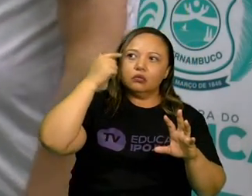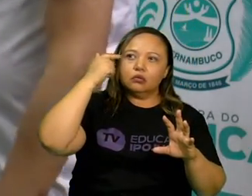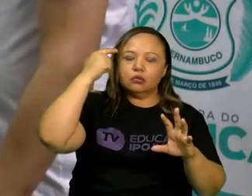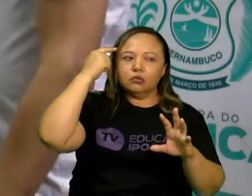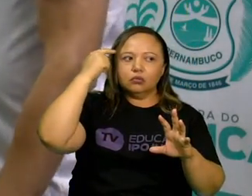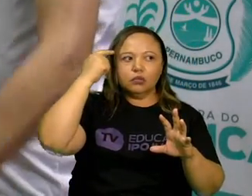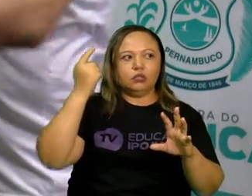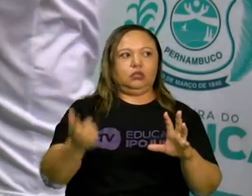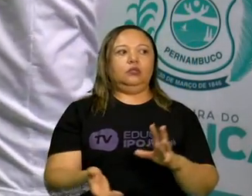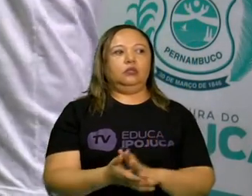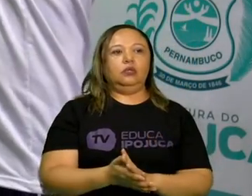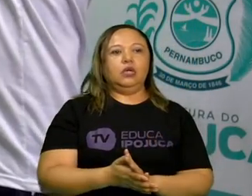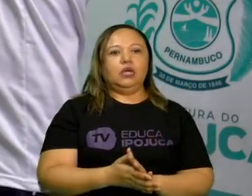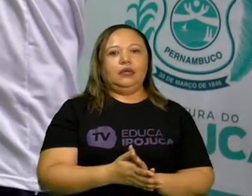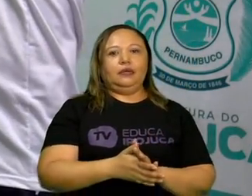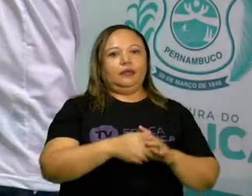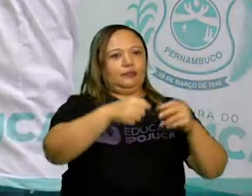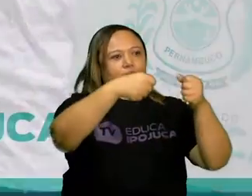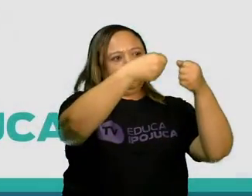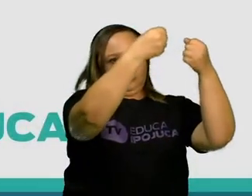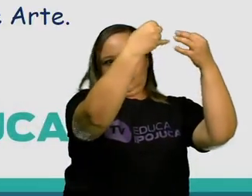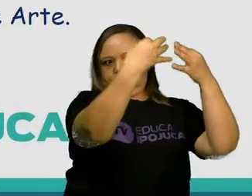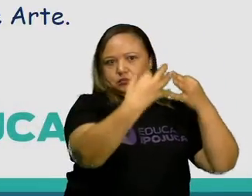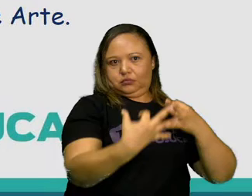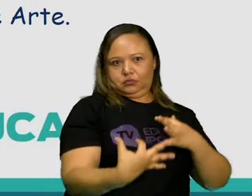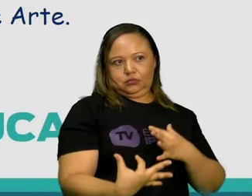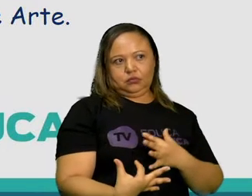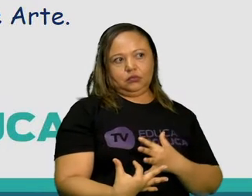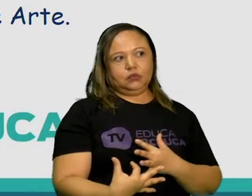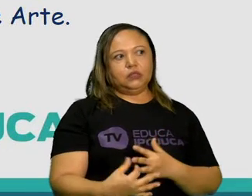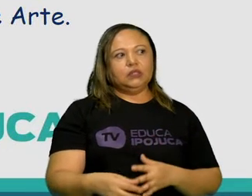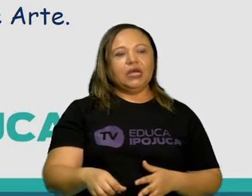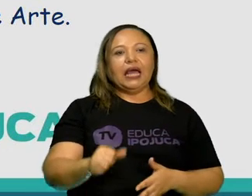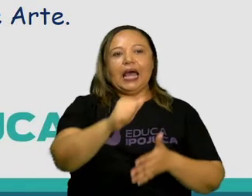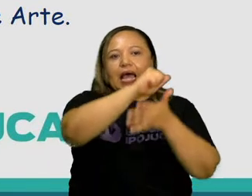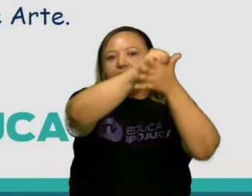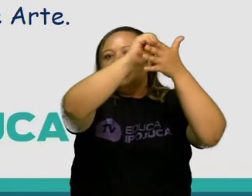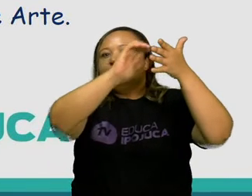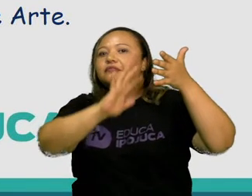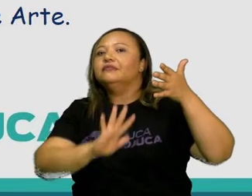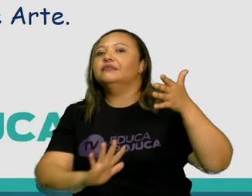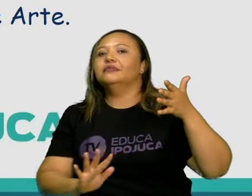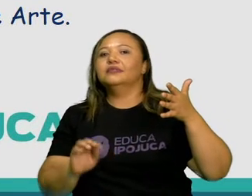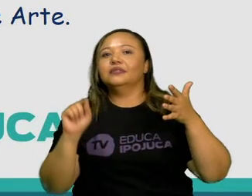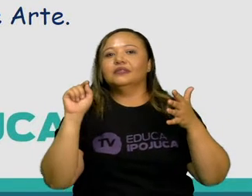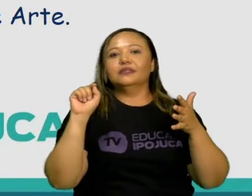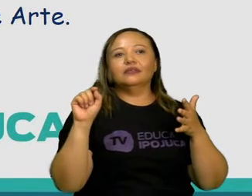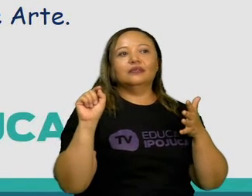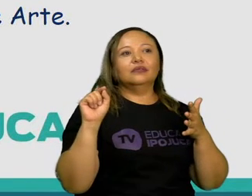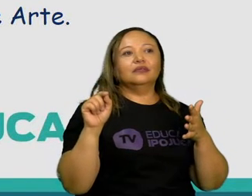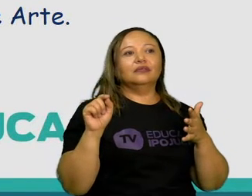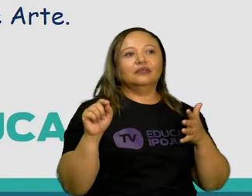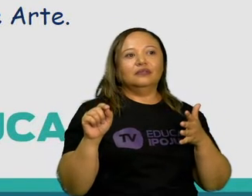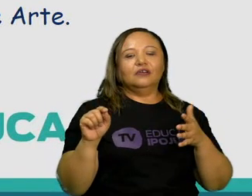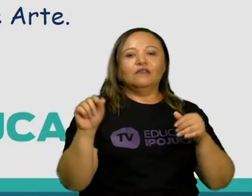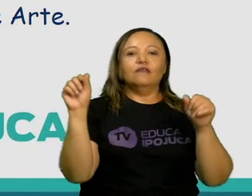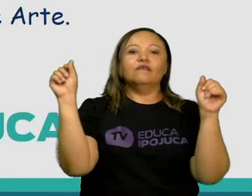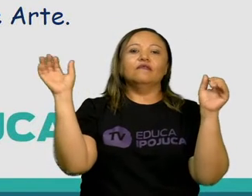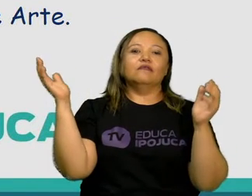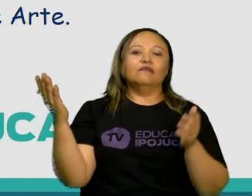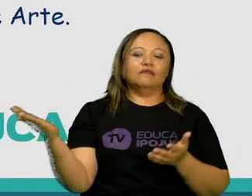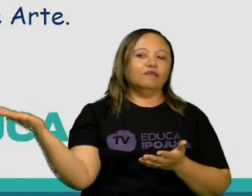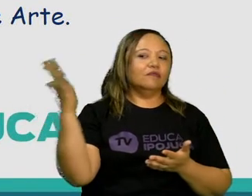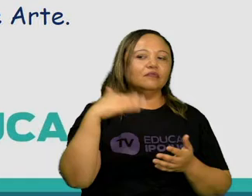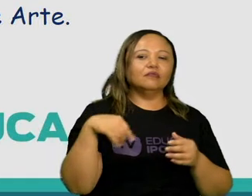falando. Aqui estão as referências desse material e o nosso desafio é. Bora fazer